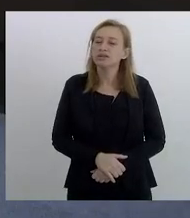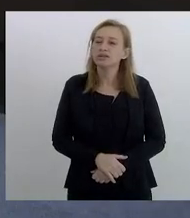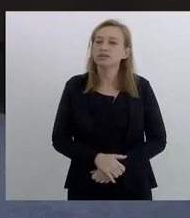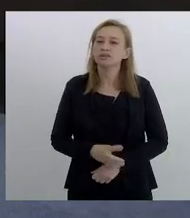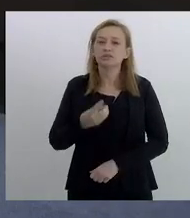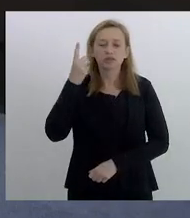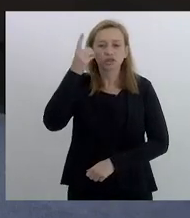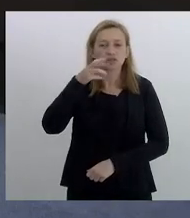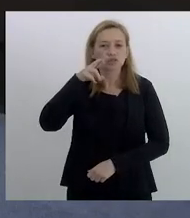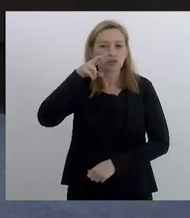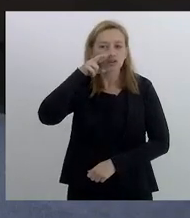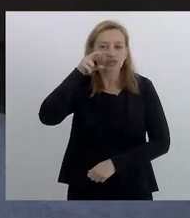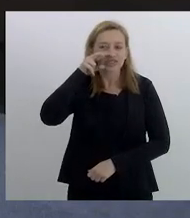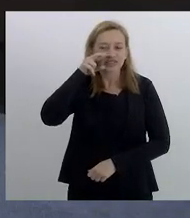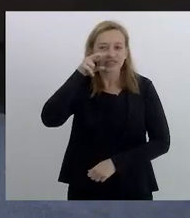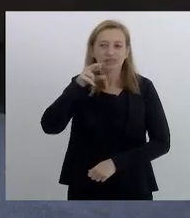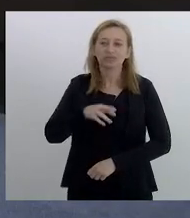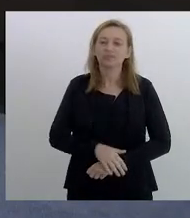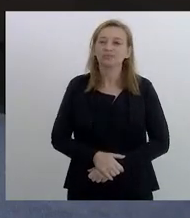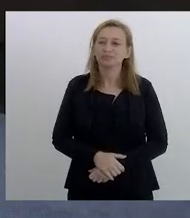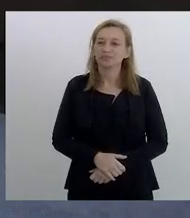Reis.